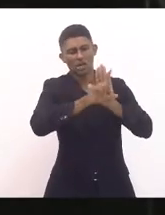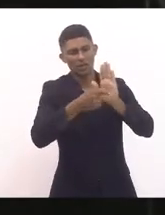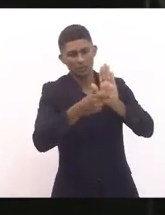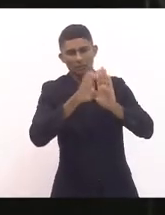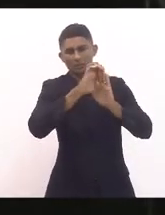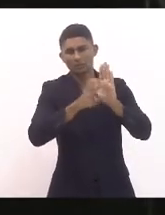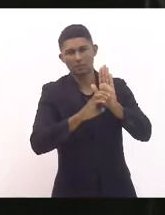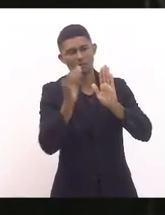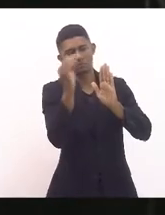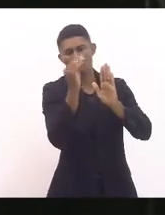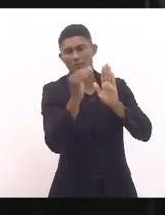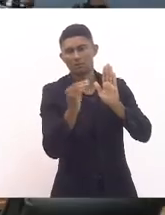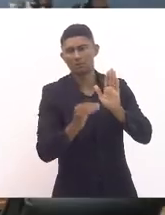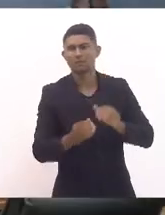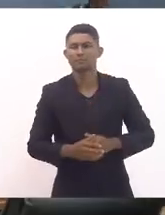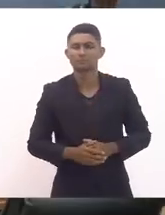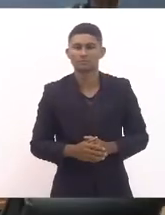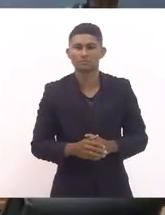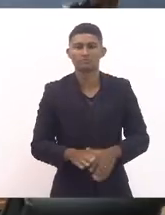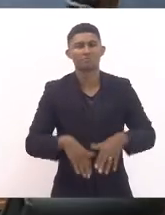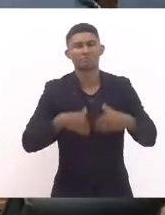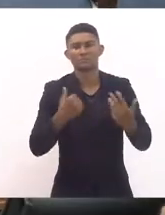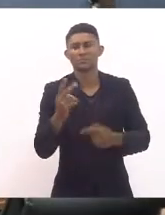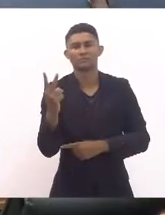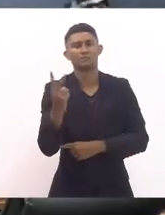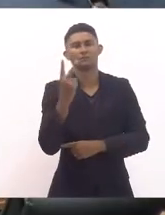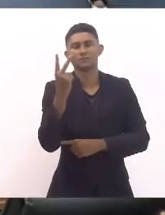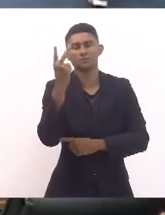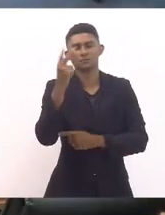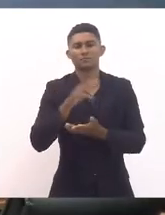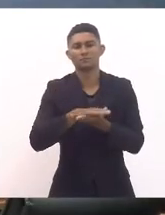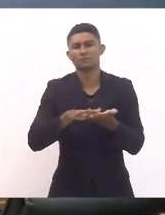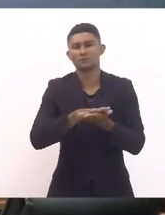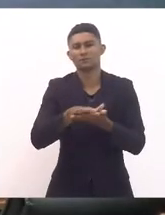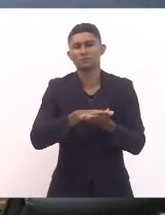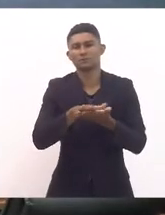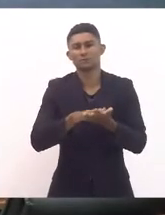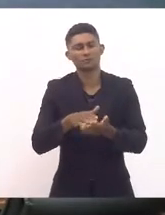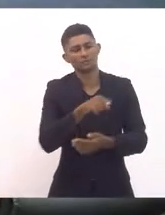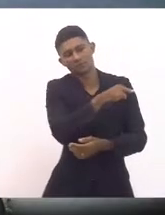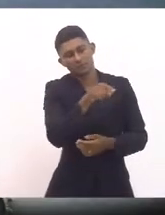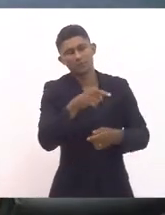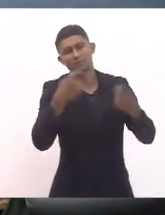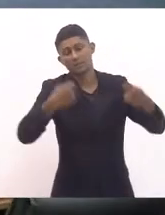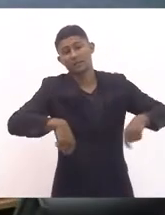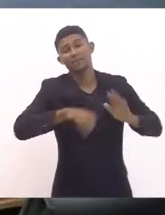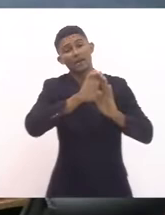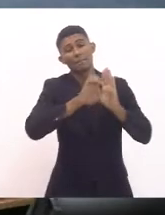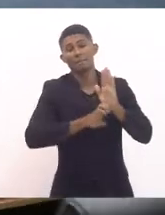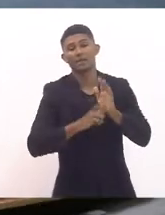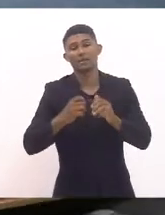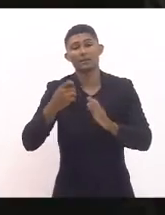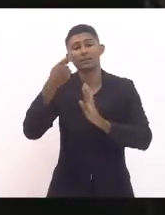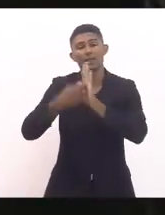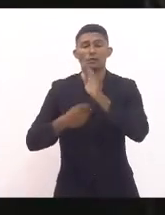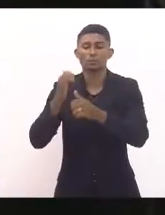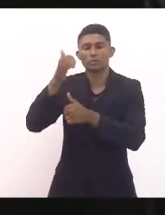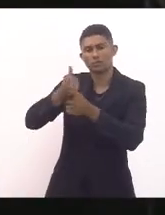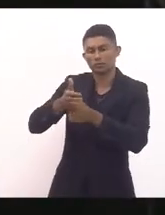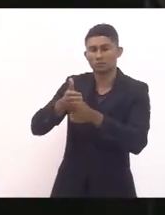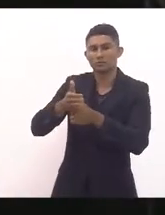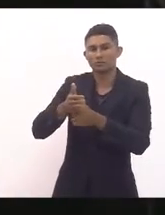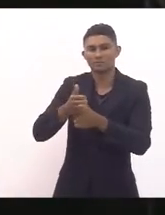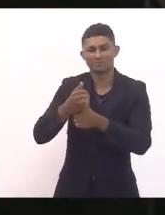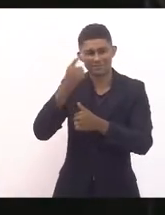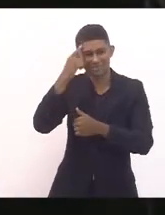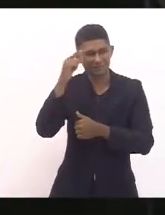Então, não tem valor nenhum. Eles terem que ter feito emenda ao substitutivo. O substitutivo que foi aprovado por